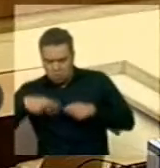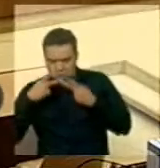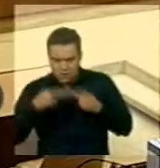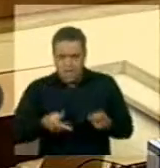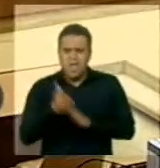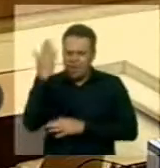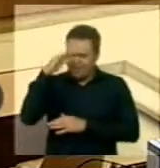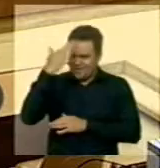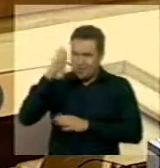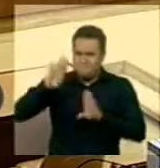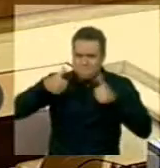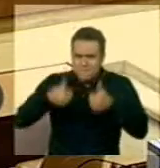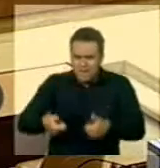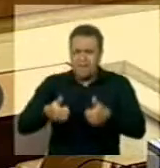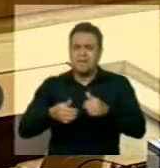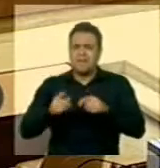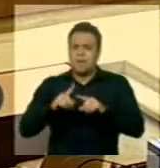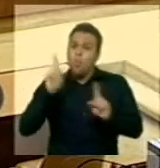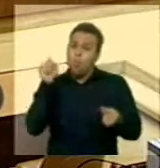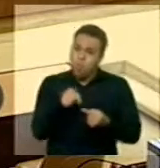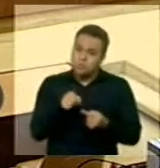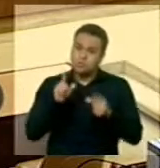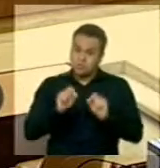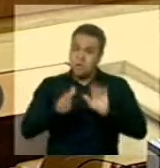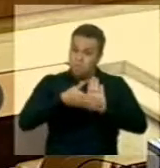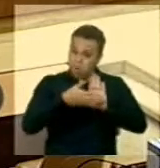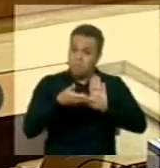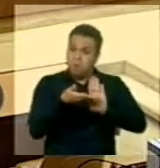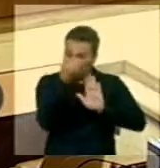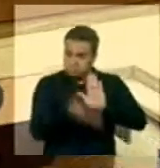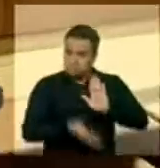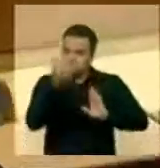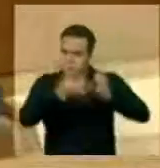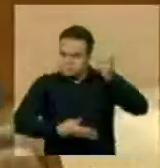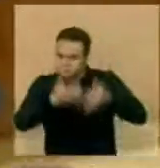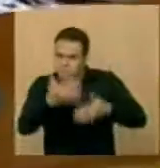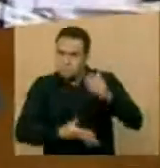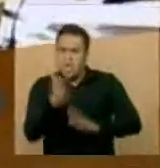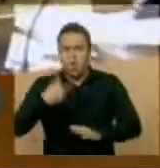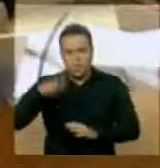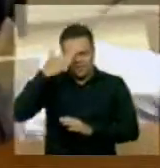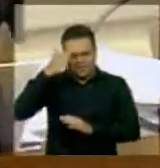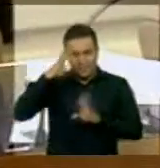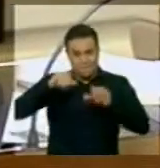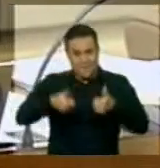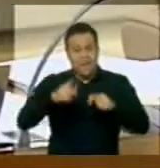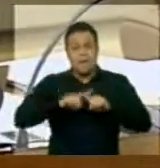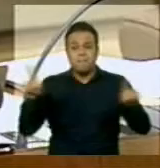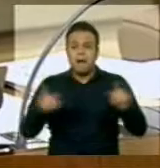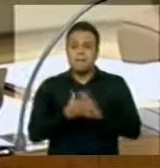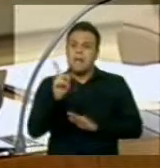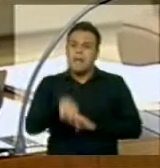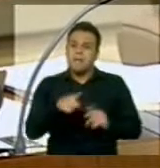entendi perfeitamente o objetivo da proposta de Vossa Excelência, claro. E eu vejo que ela se faz à luz,